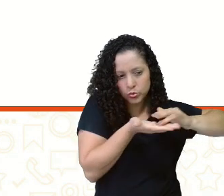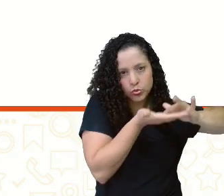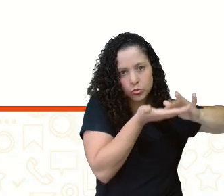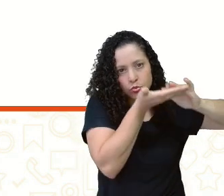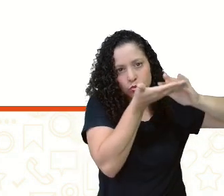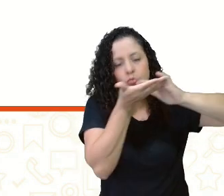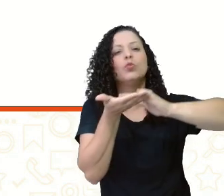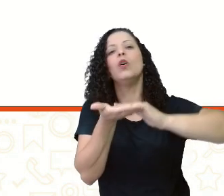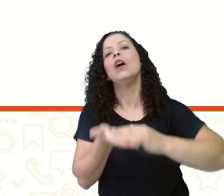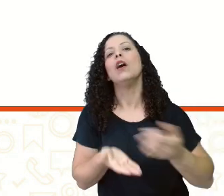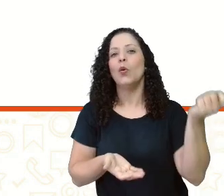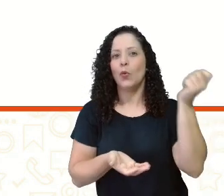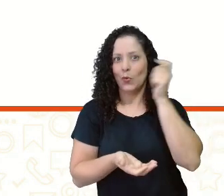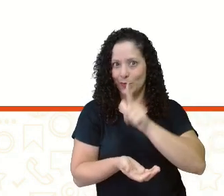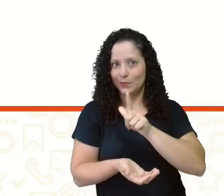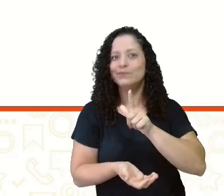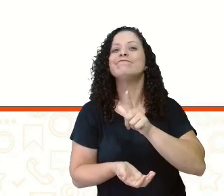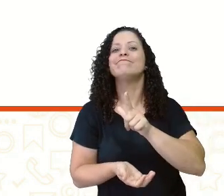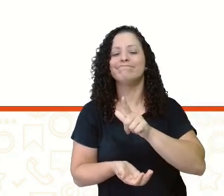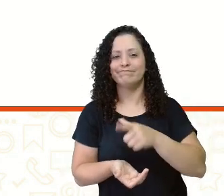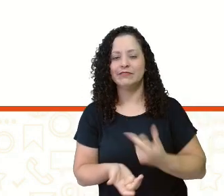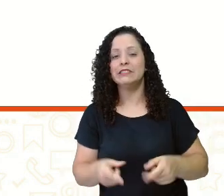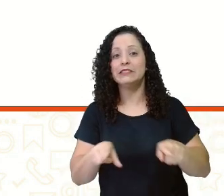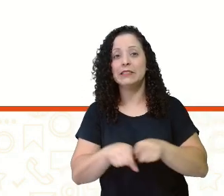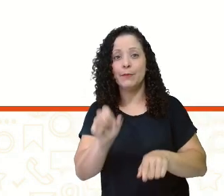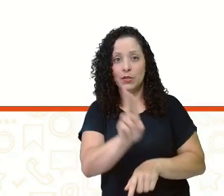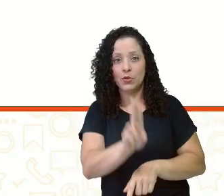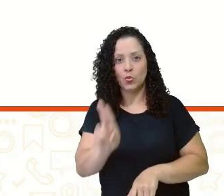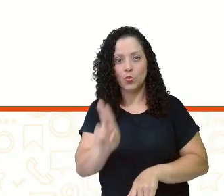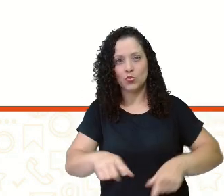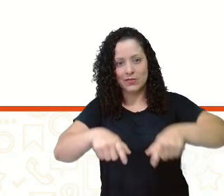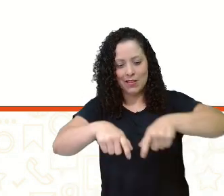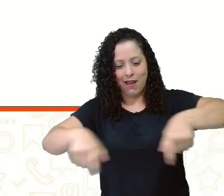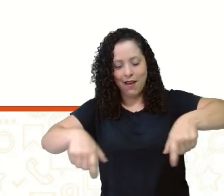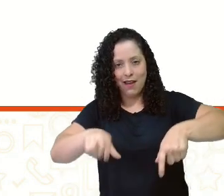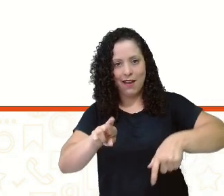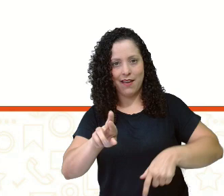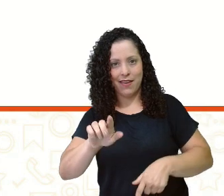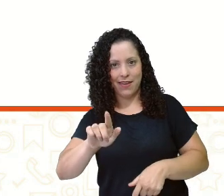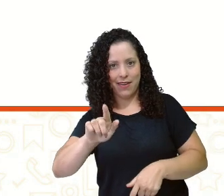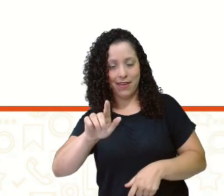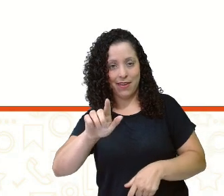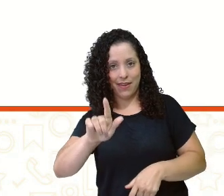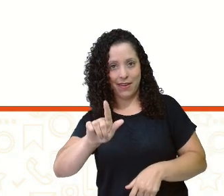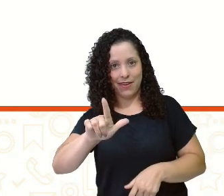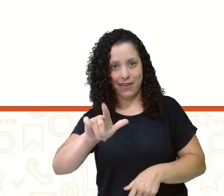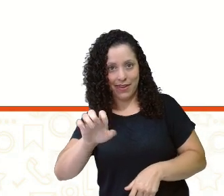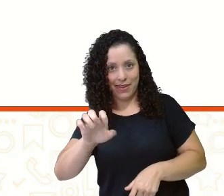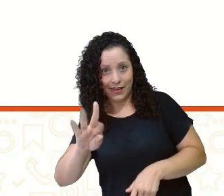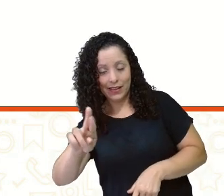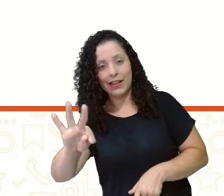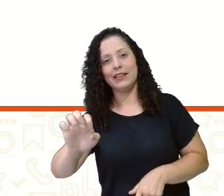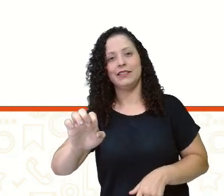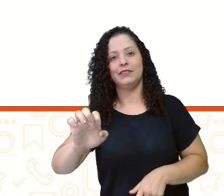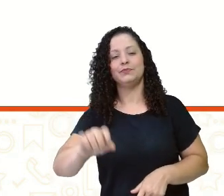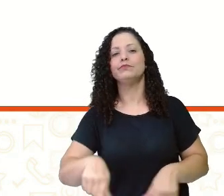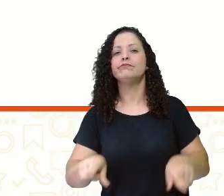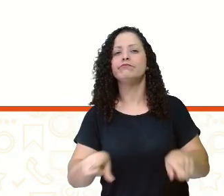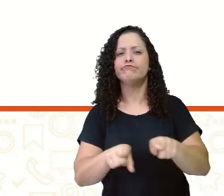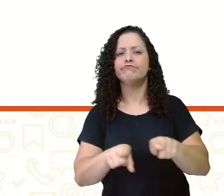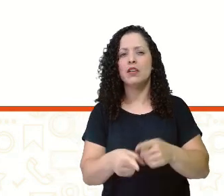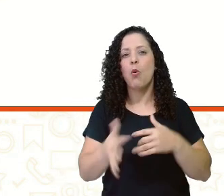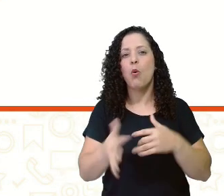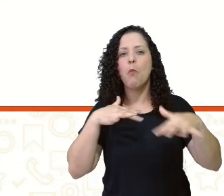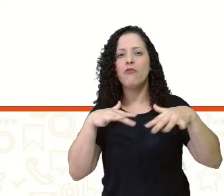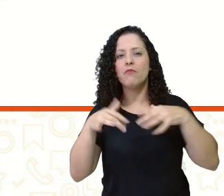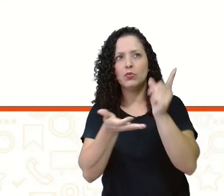para registrar a palavra que ele montou, né, que ele configurou, que ele construiu a partir do movimento que ele faz com o ponteiro.